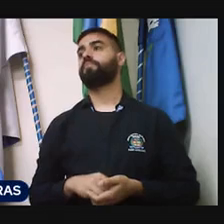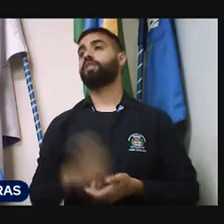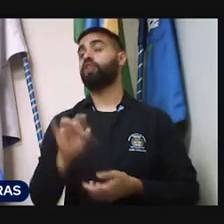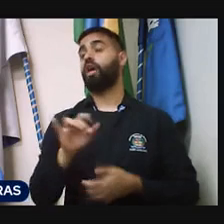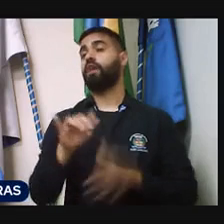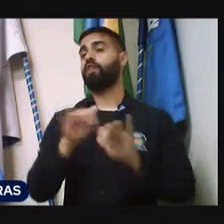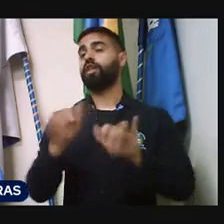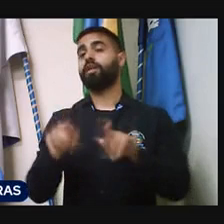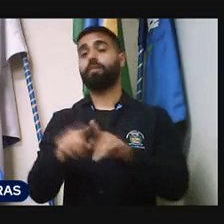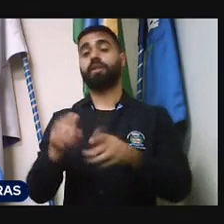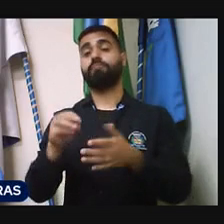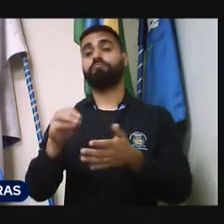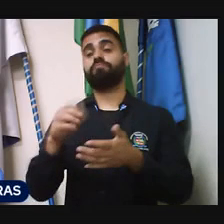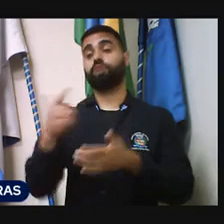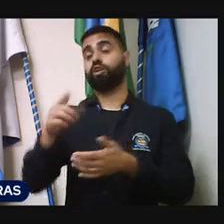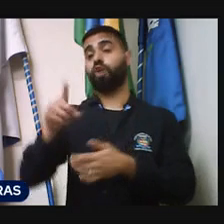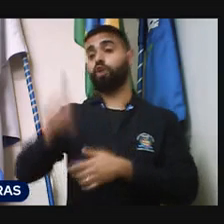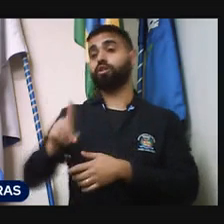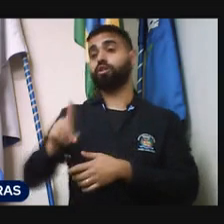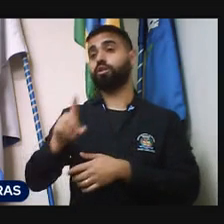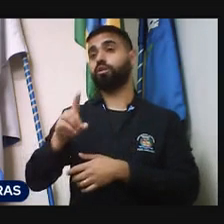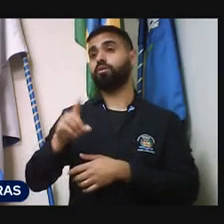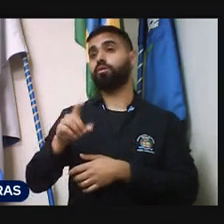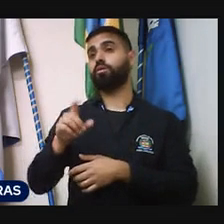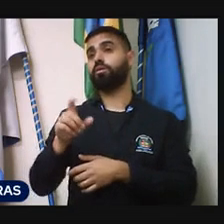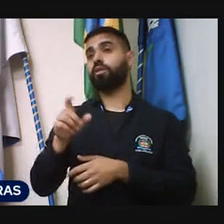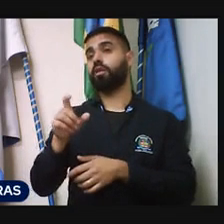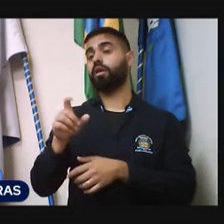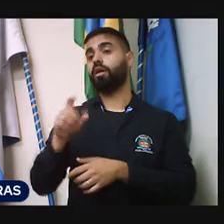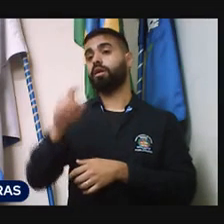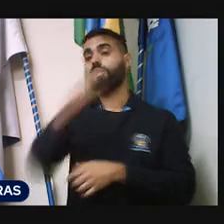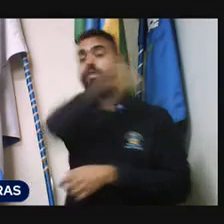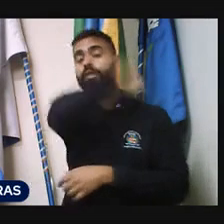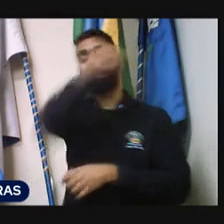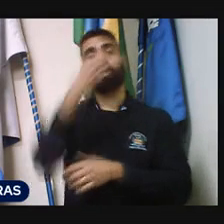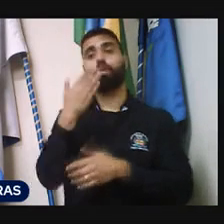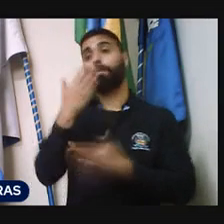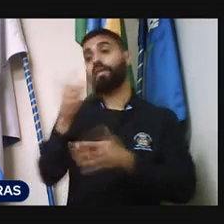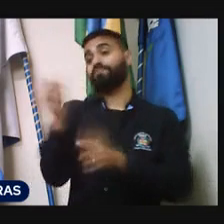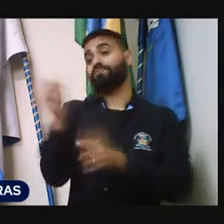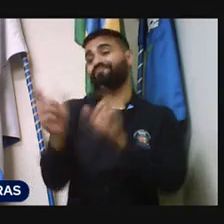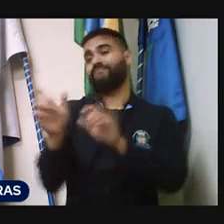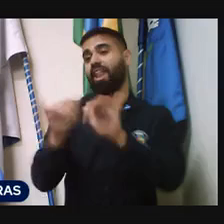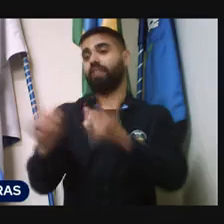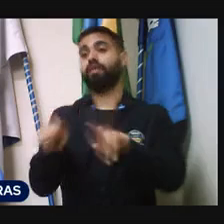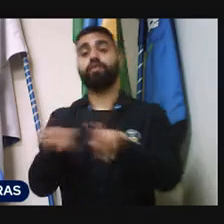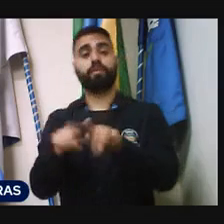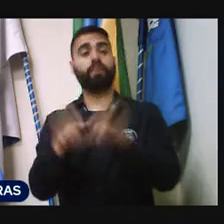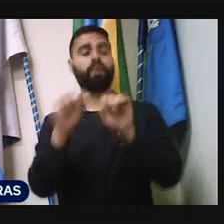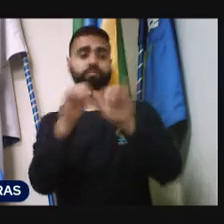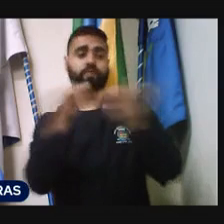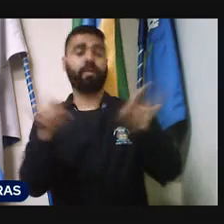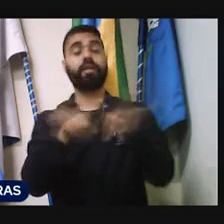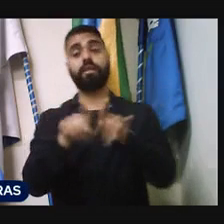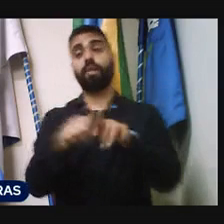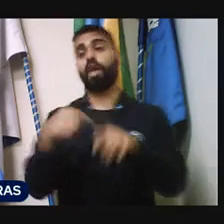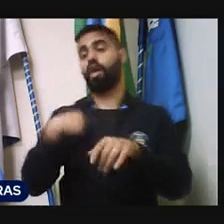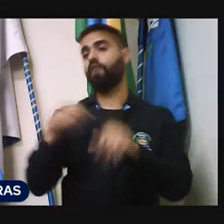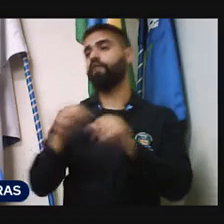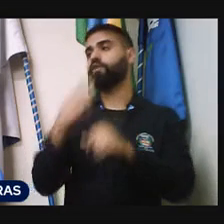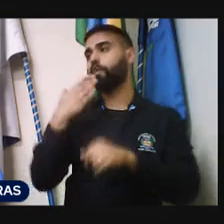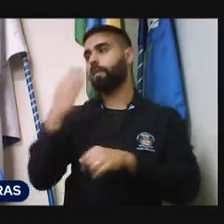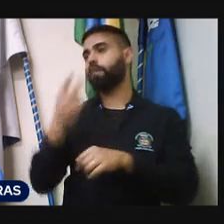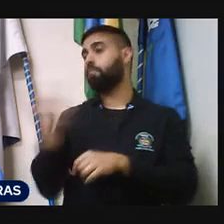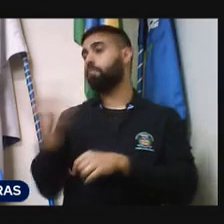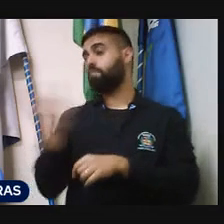aí o diretor do Hospital Santa Isabel ainda não pediu para a palavra eu só passo a informação que eu também faço o